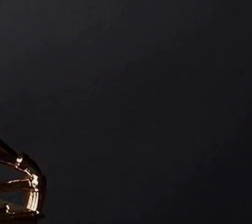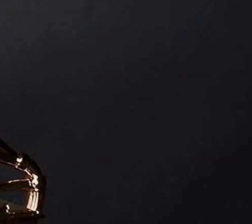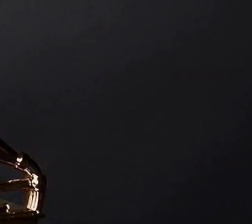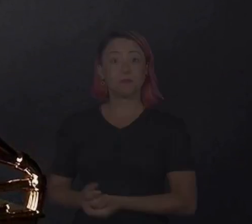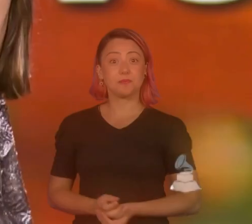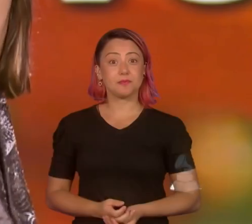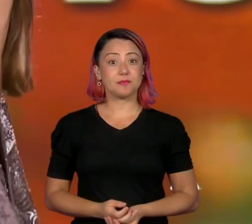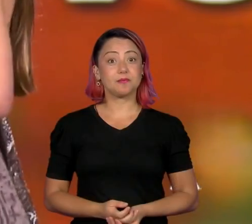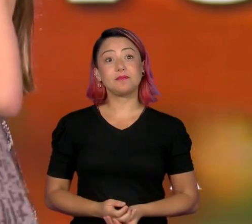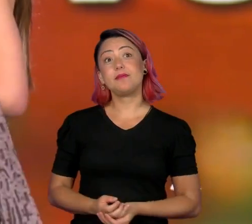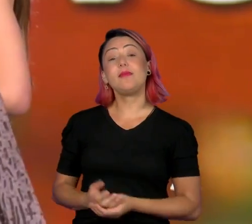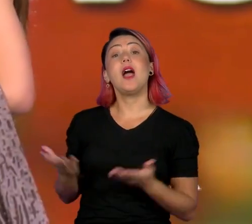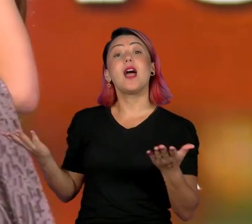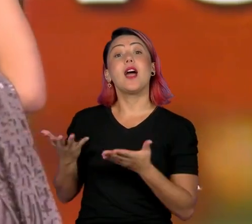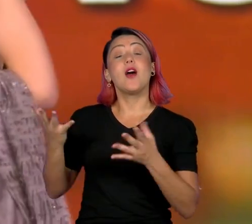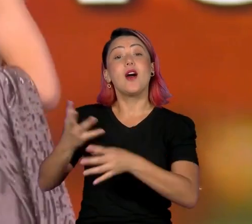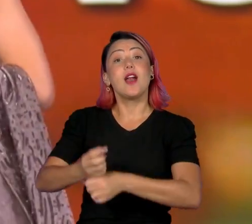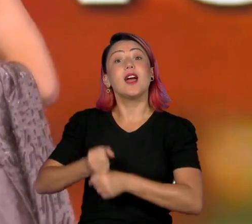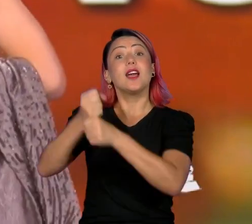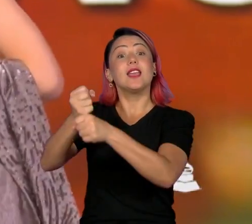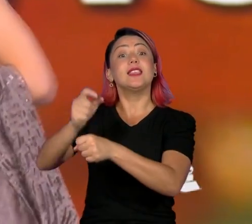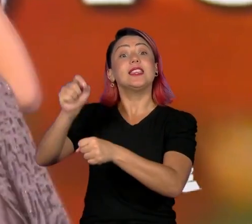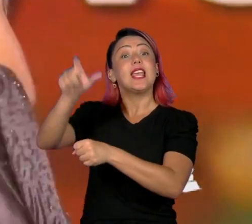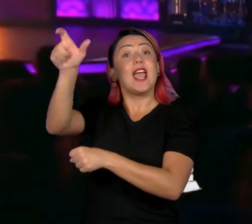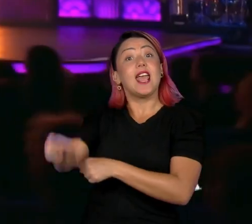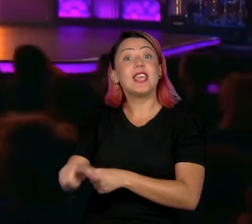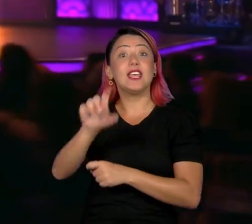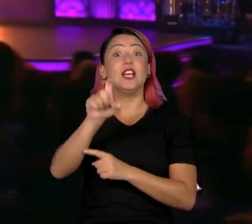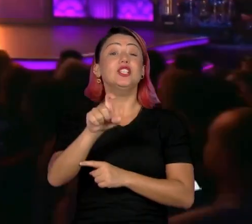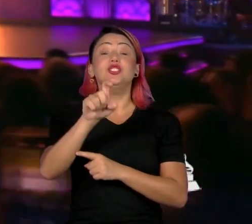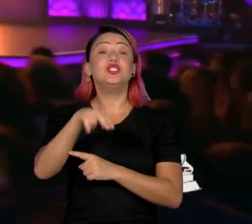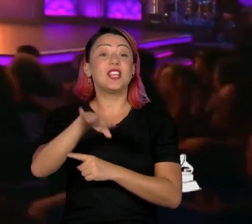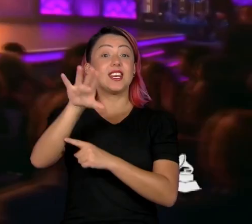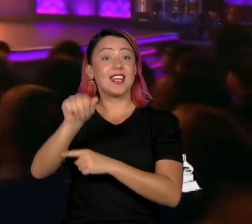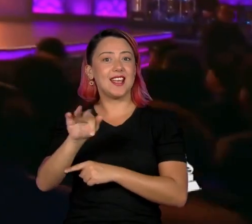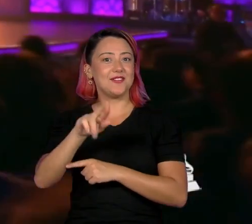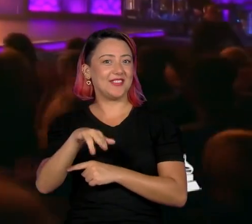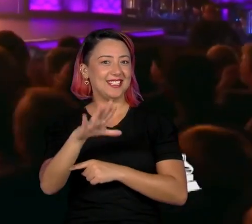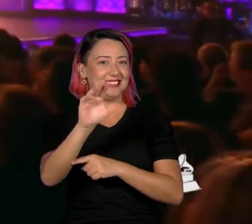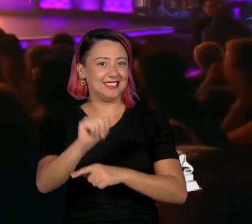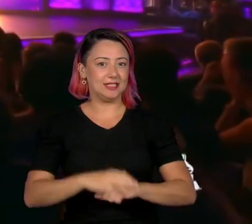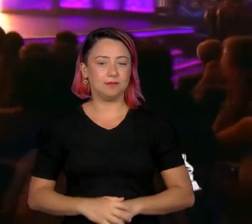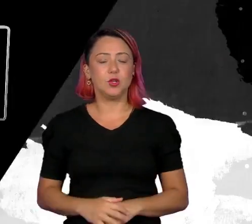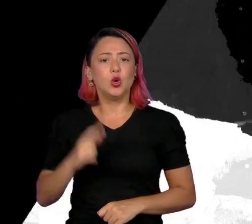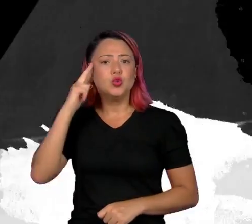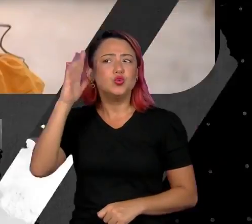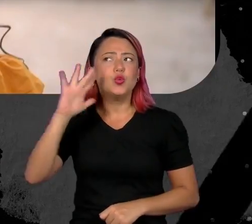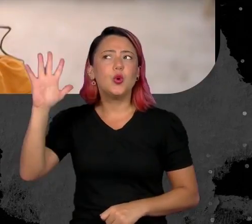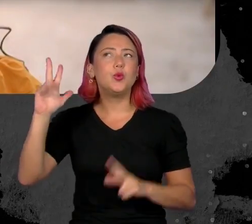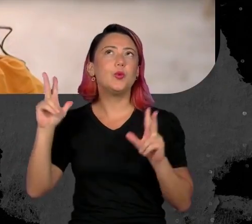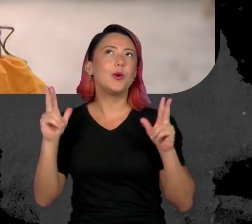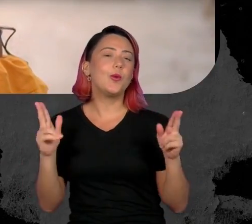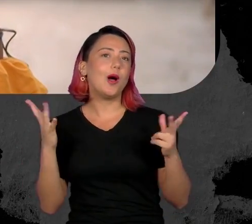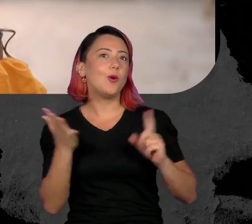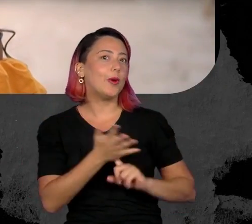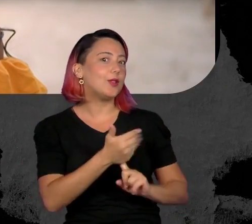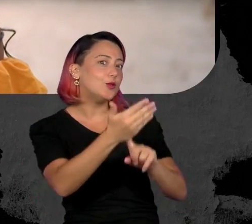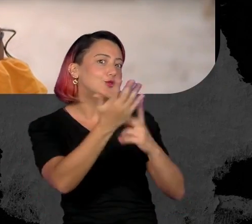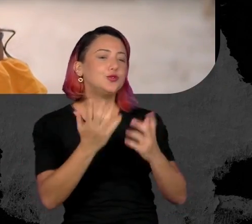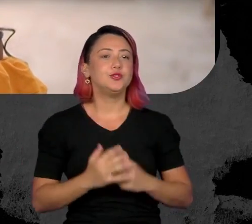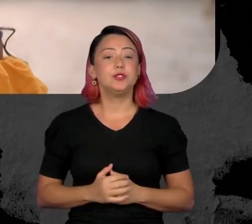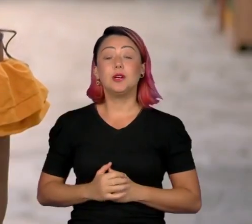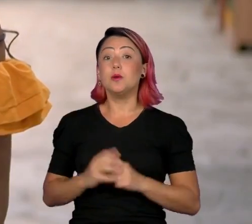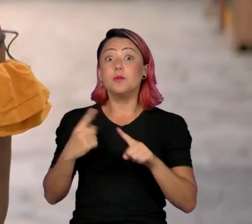para... Em nome da estrela! Xenia França! O sonho é uma tecnologia. O sonho é através